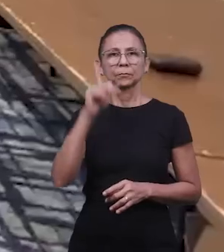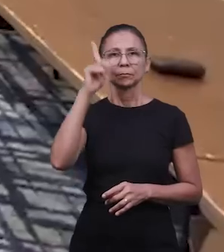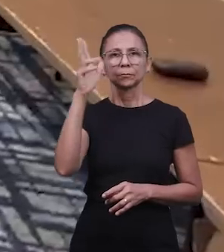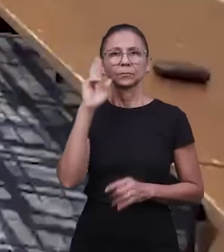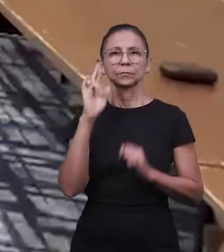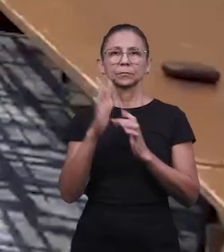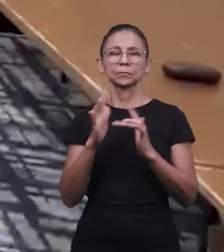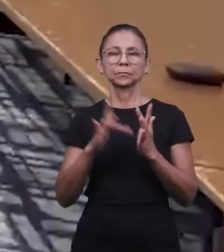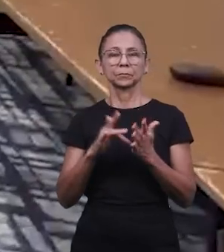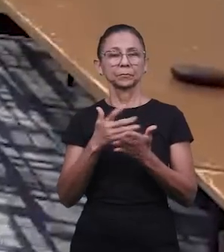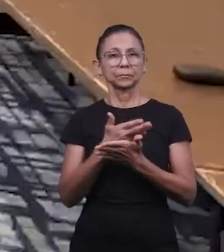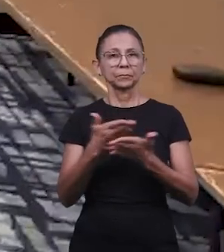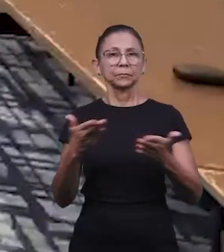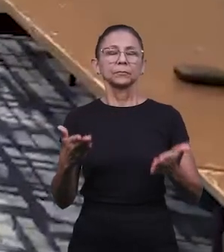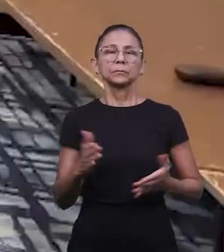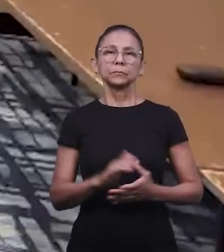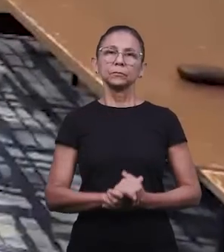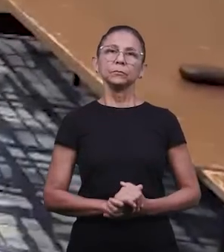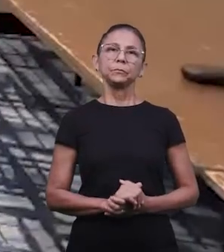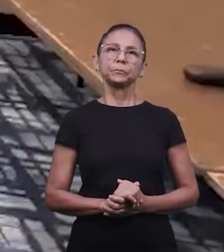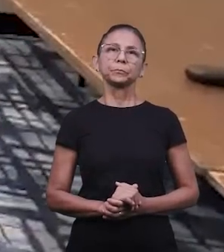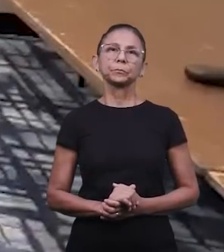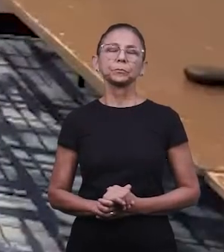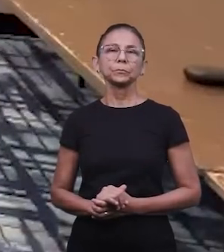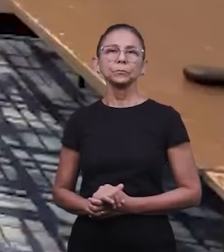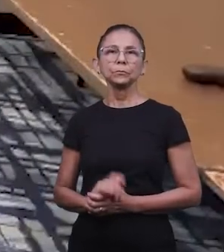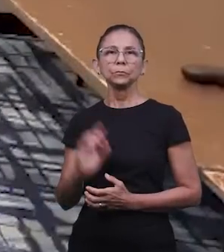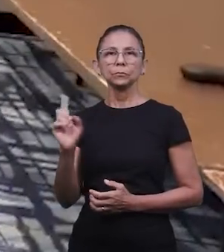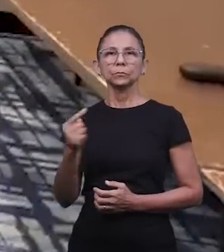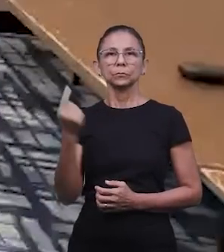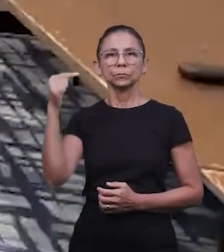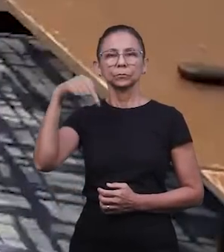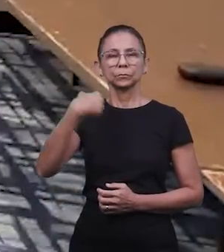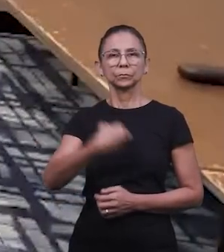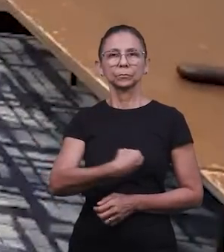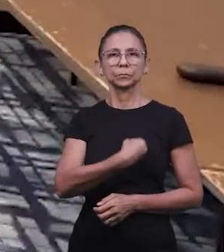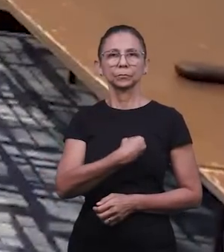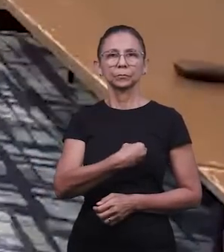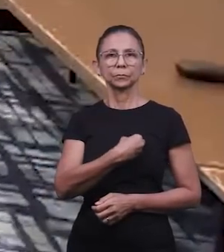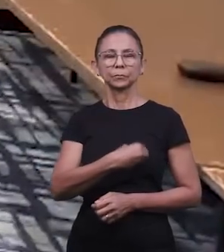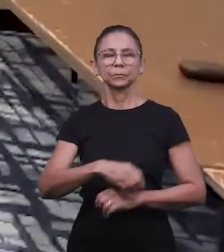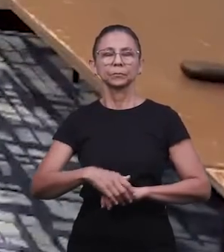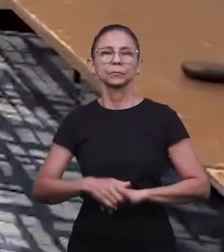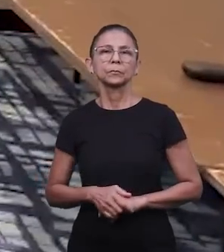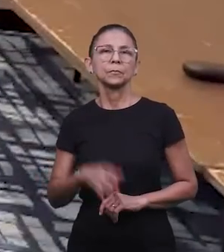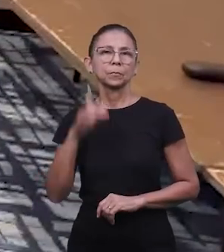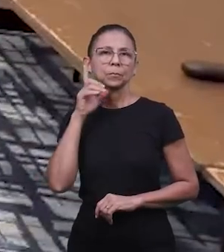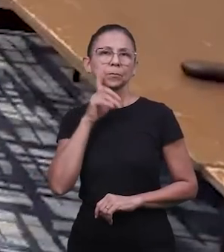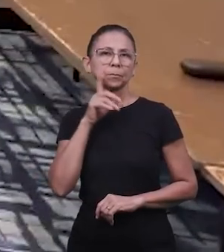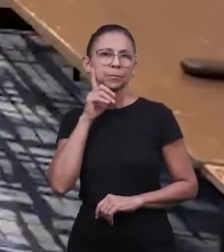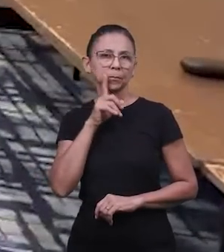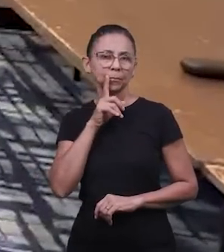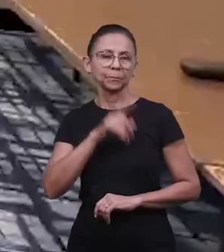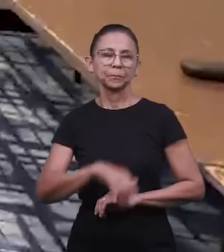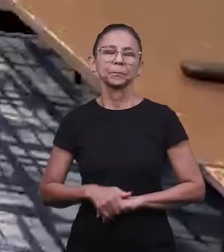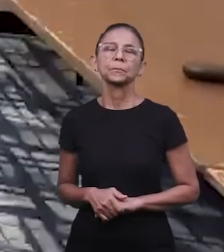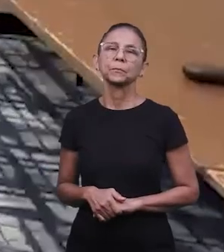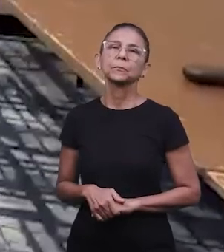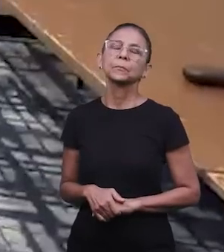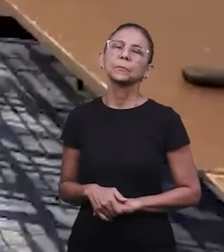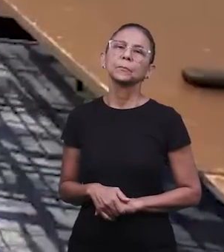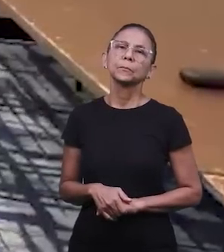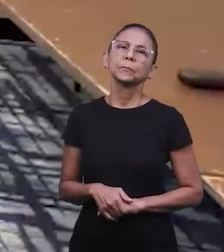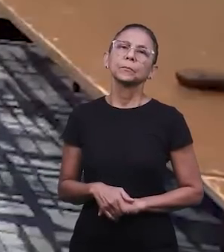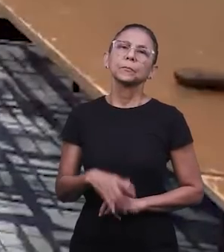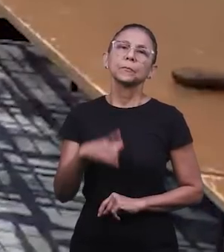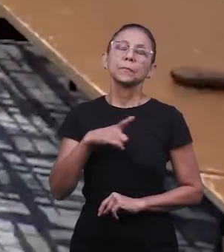detalhes. Irmãos, a paz do Senhor Jesus a todos. Nós estamos falando da cidade de Alpharetta, no estado da Geórgia, nos